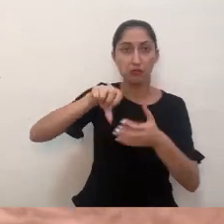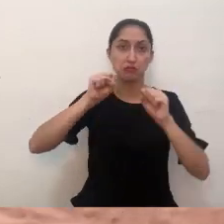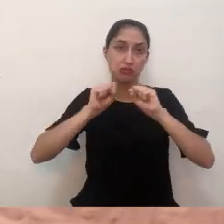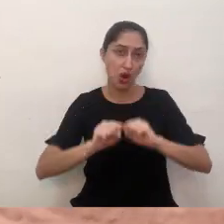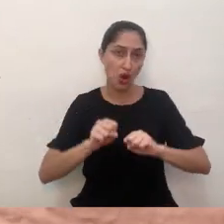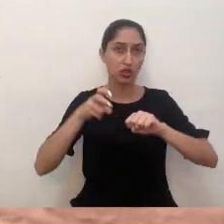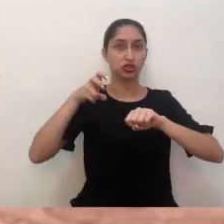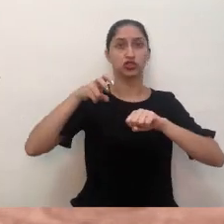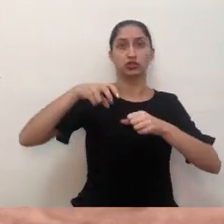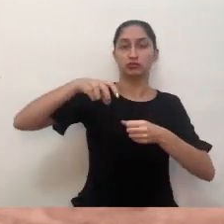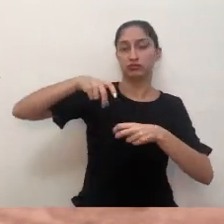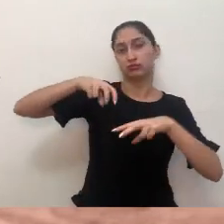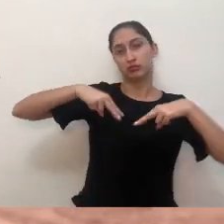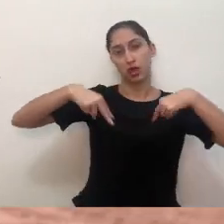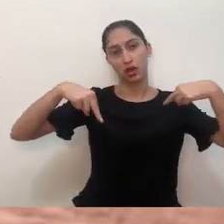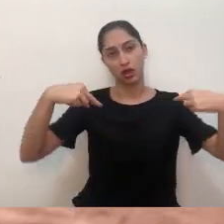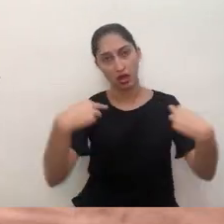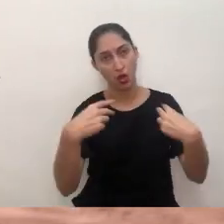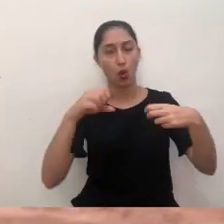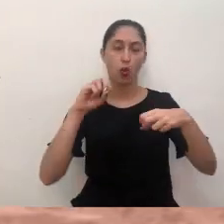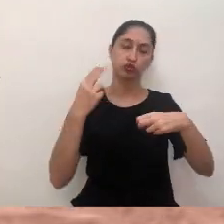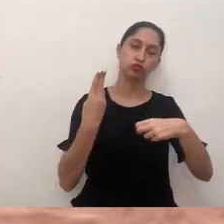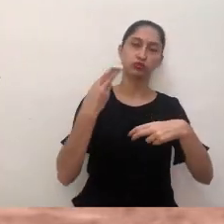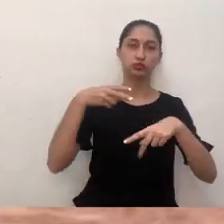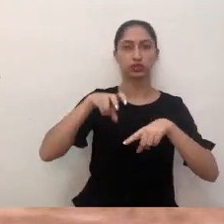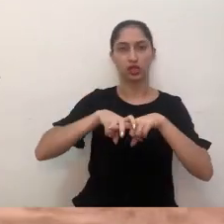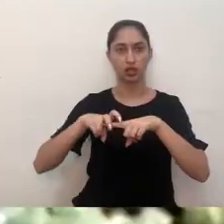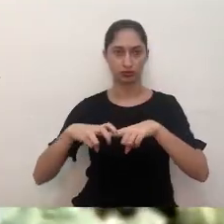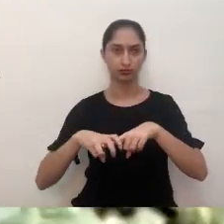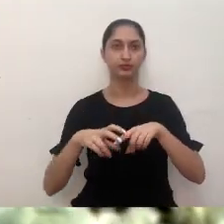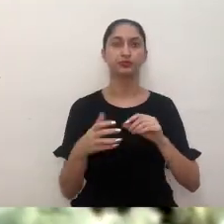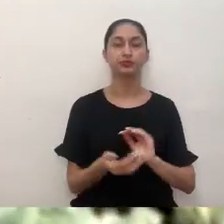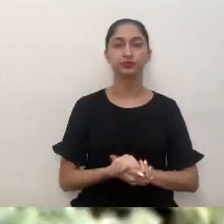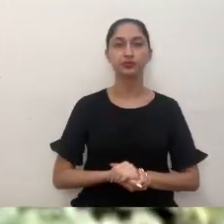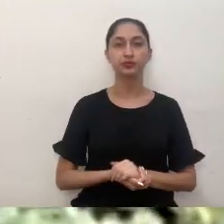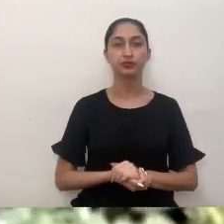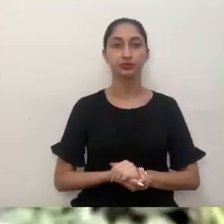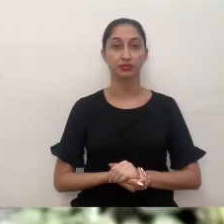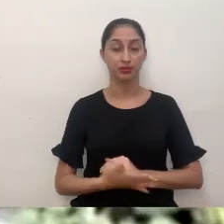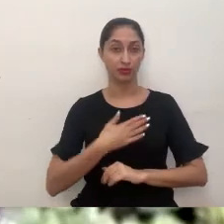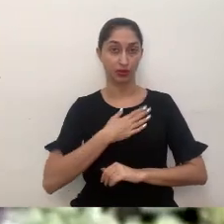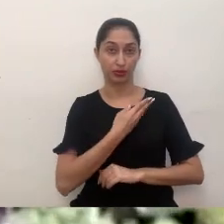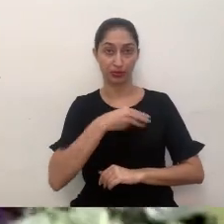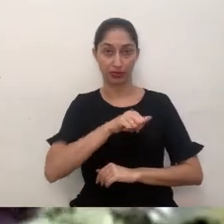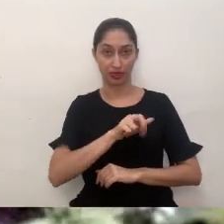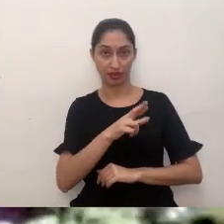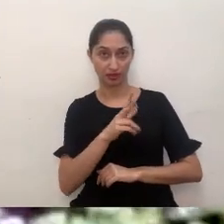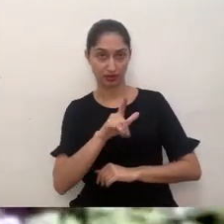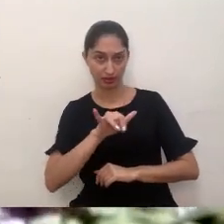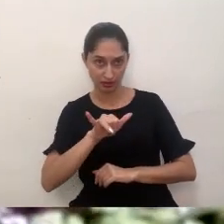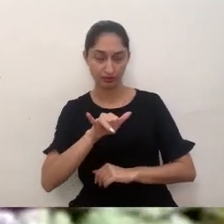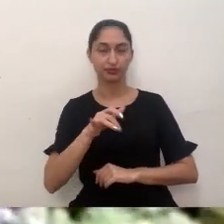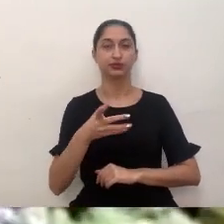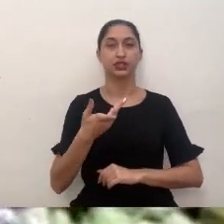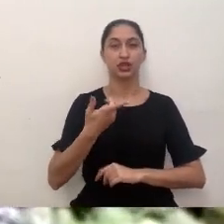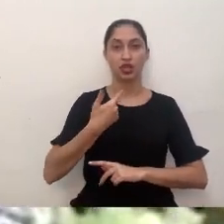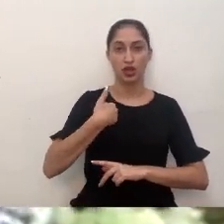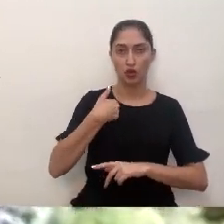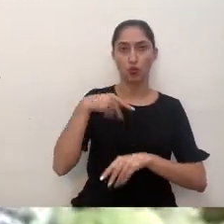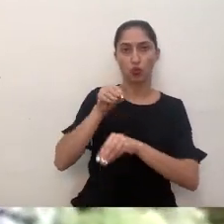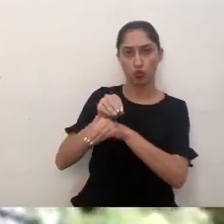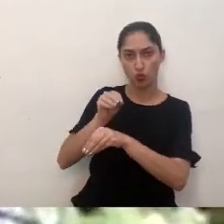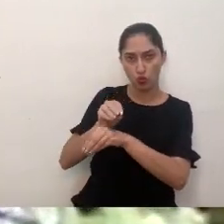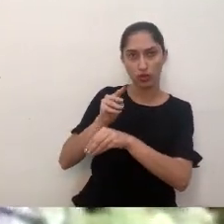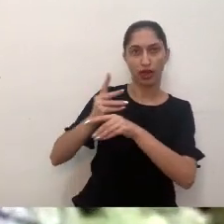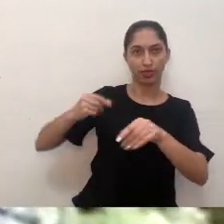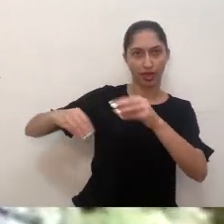ser também sentado. Meu nome é Marli de Jesus Costa, eu sou